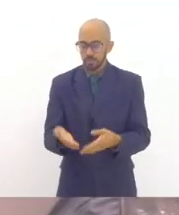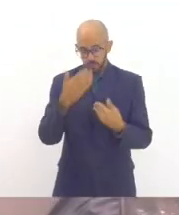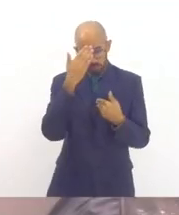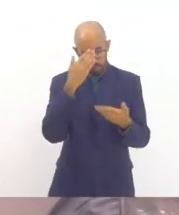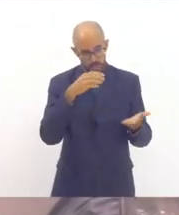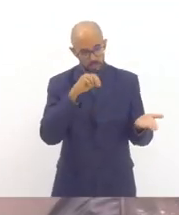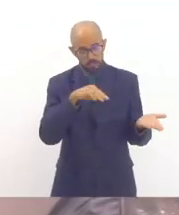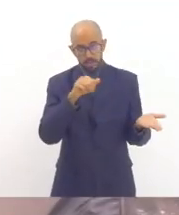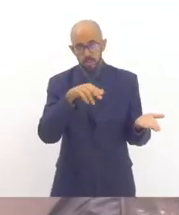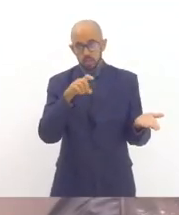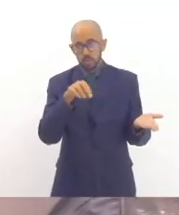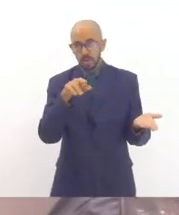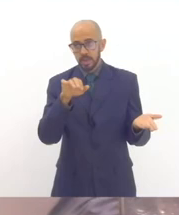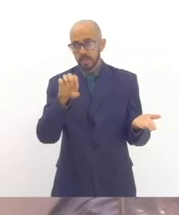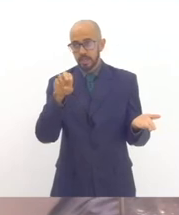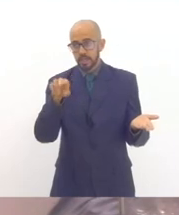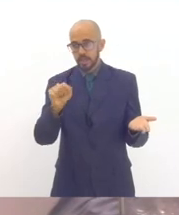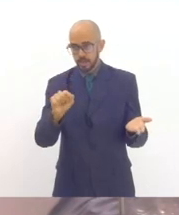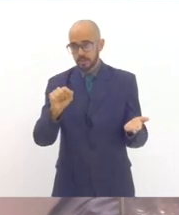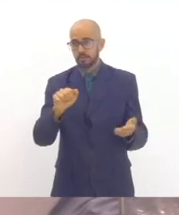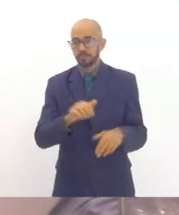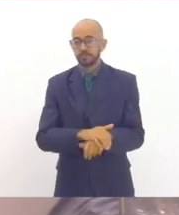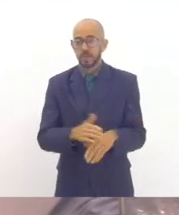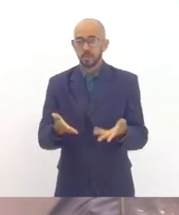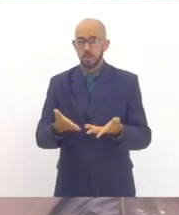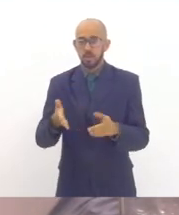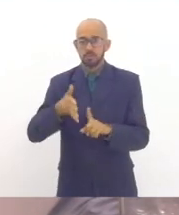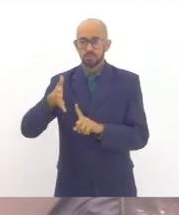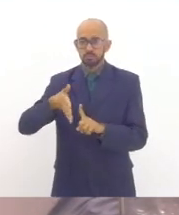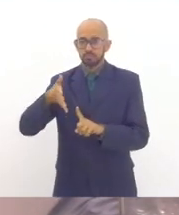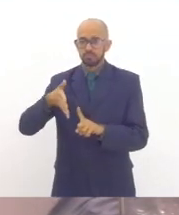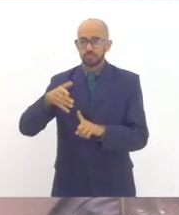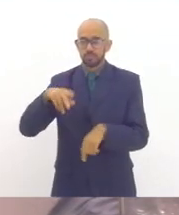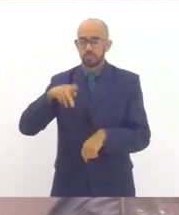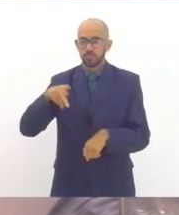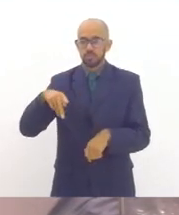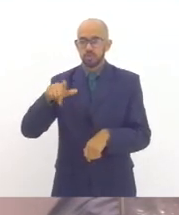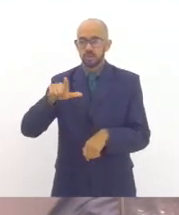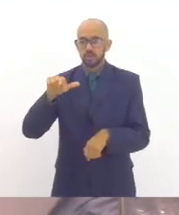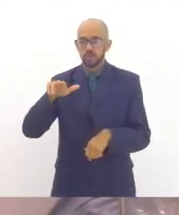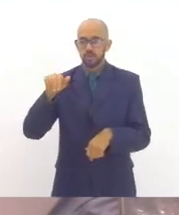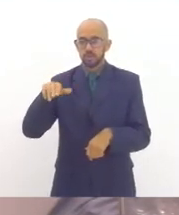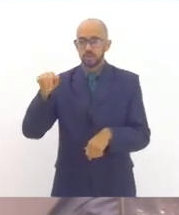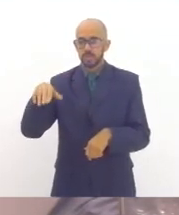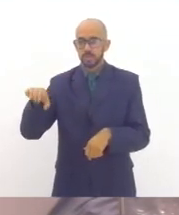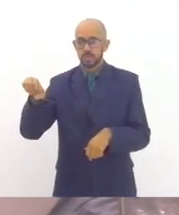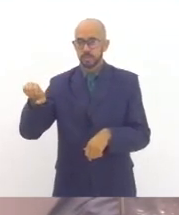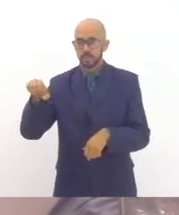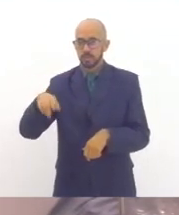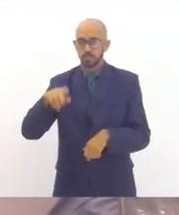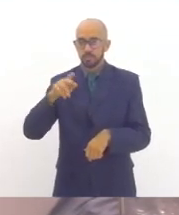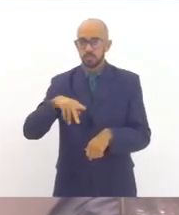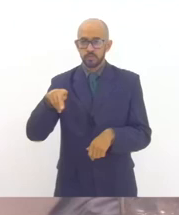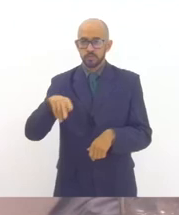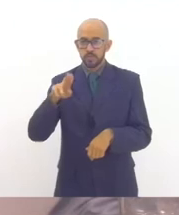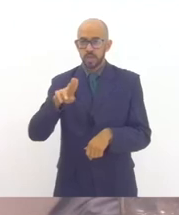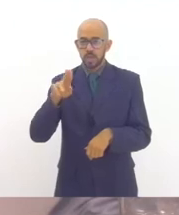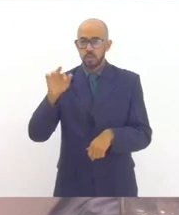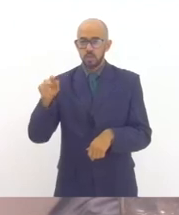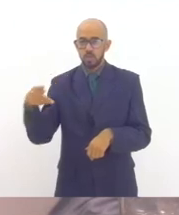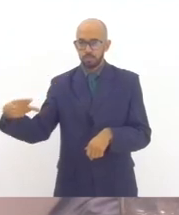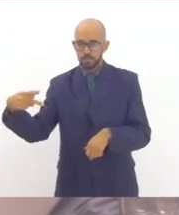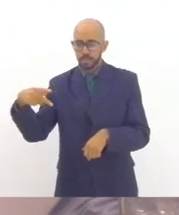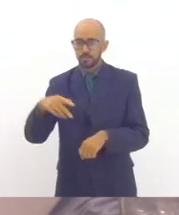Obrigado, Madureira. Chamo agora para fazer uso da palavra a professora Luciane, representante da UP. Obrigado, professora, pela sua presença mais uma vez